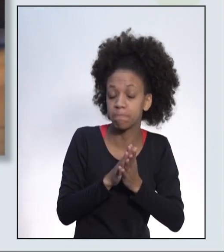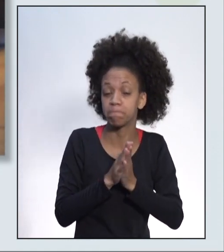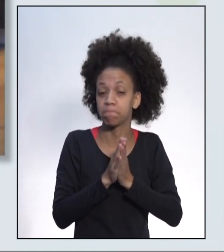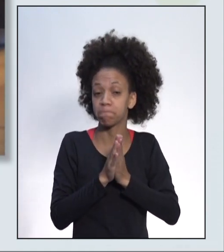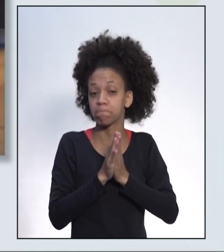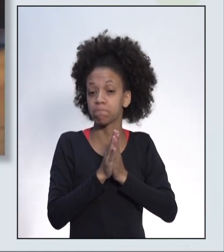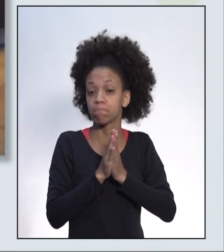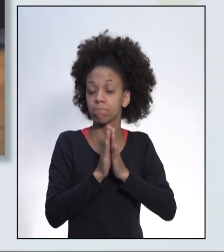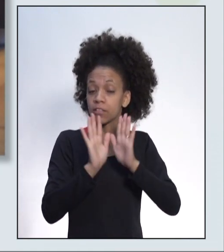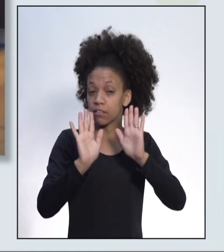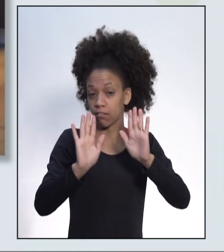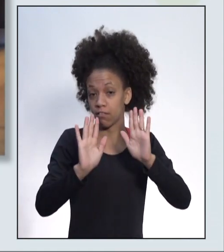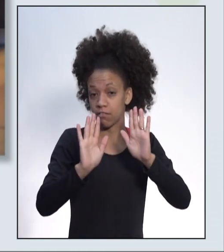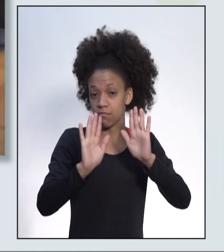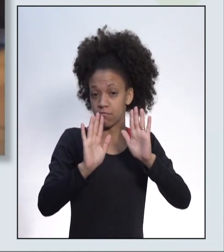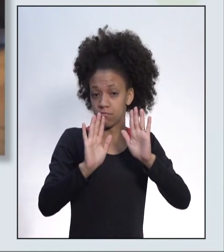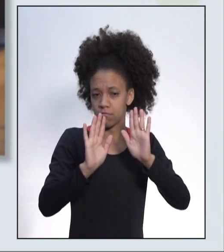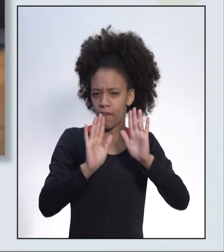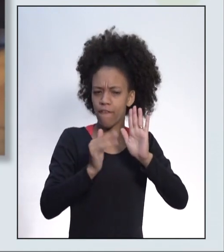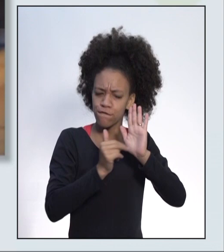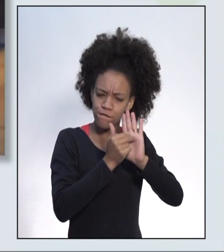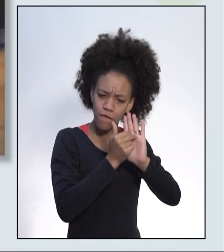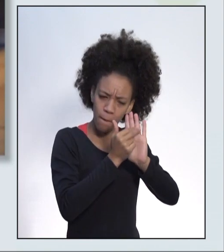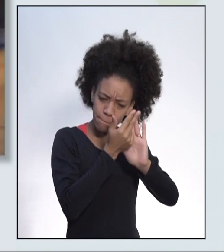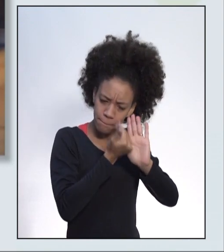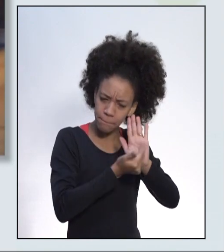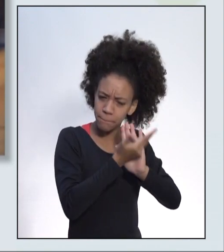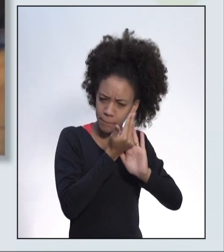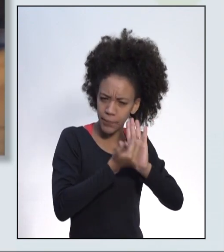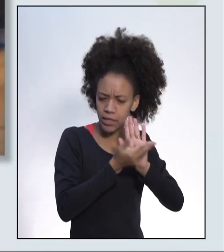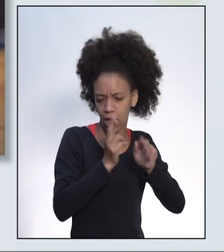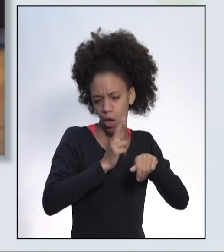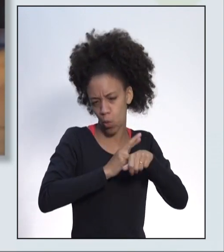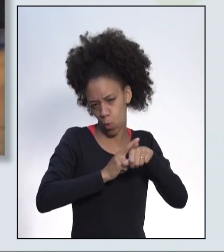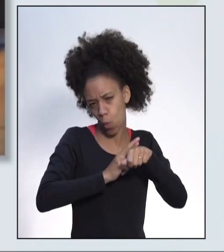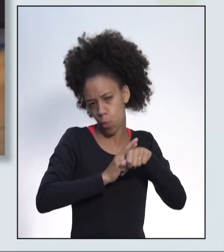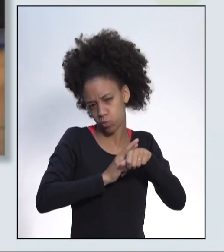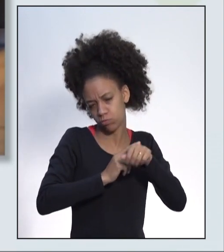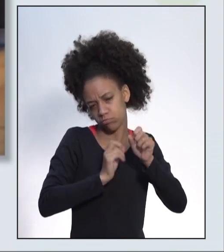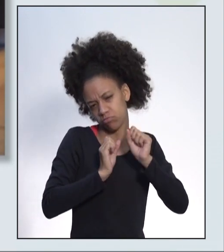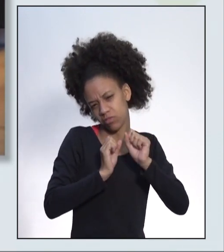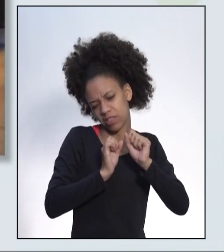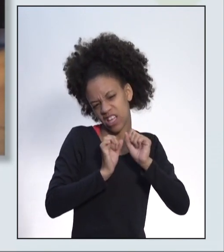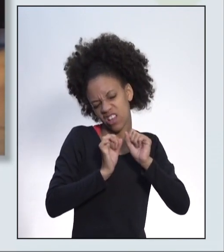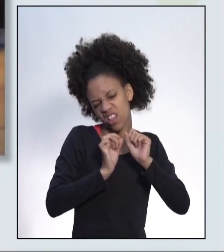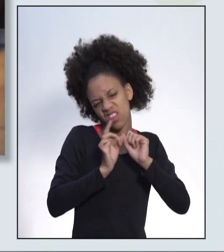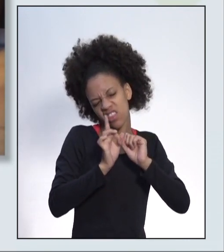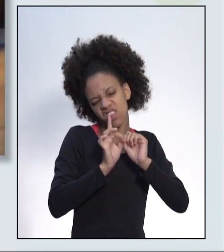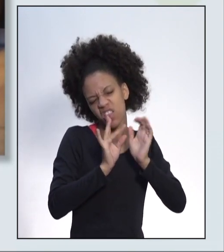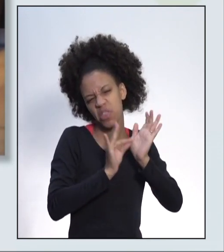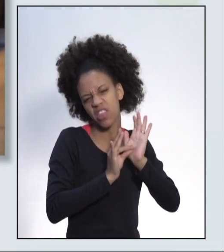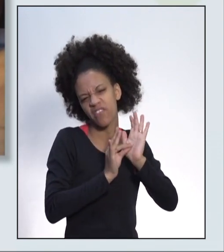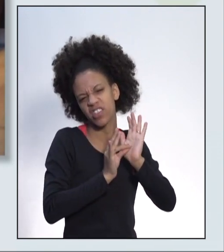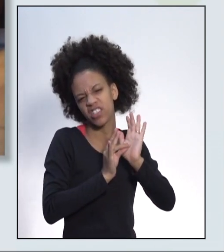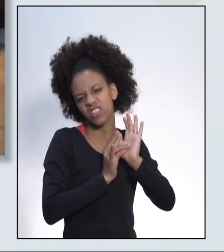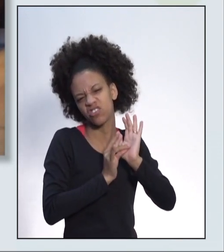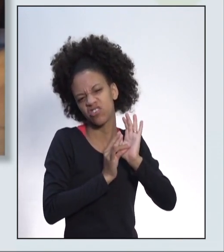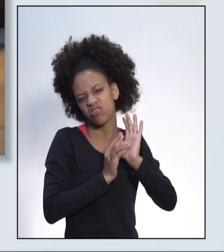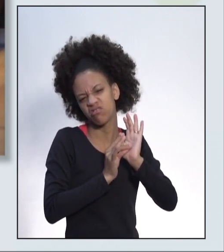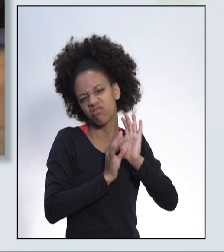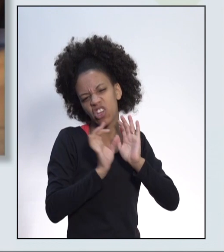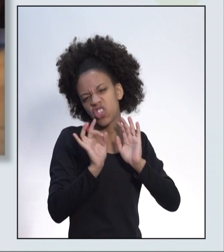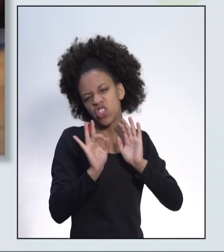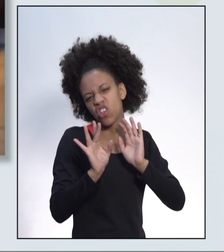Aqui, deixa eu ver, eu vou também pintar um pouquinho com roxo. Pode ser. Não, na verdade eu vou só